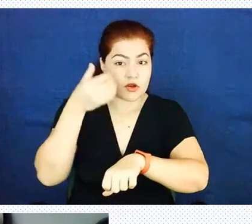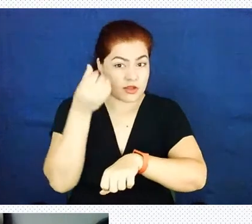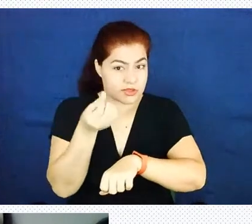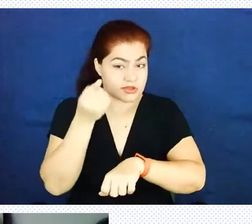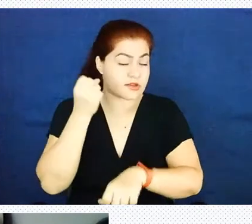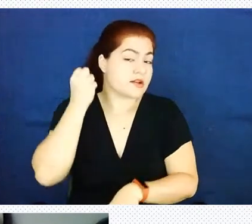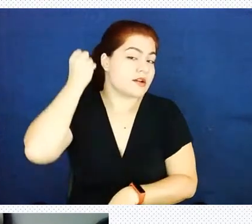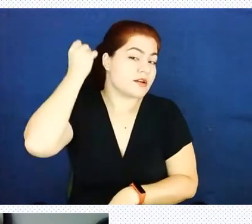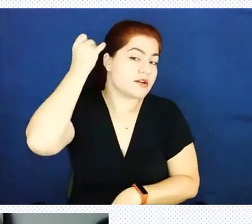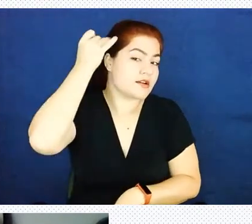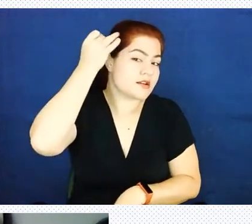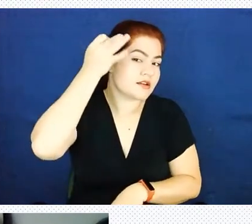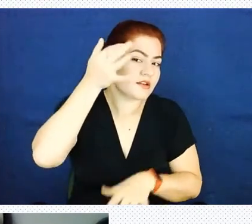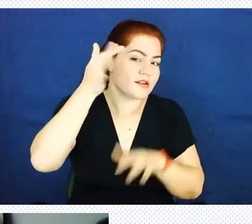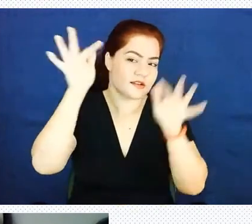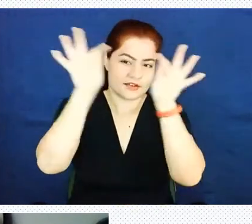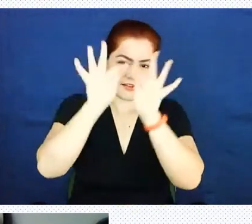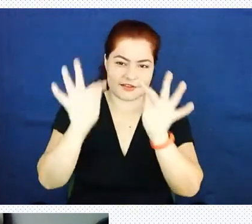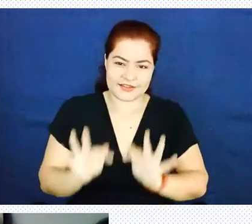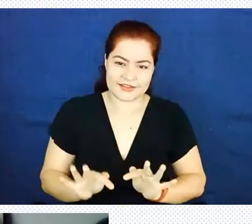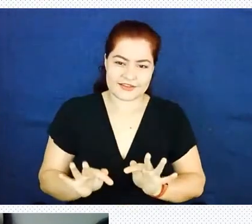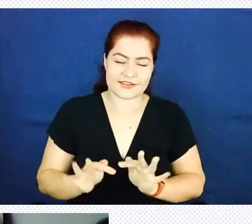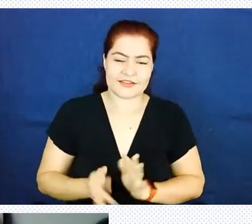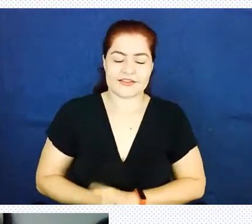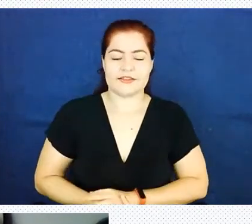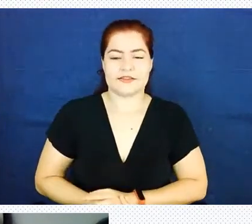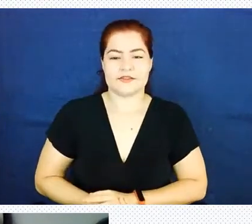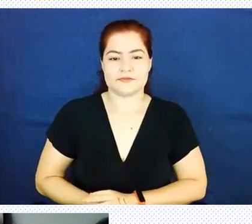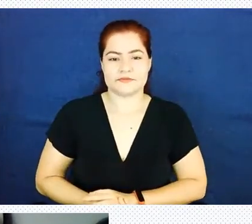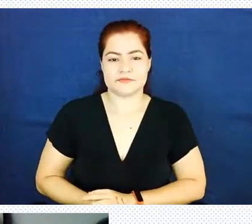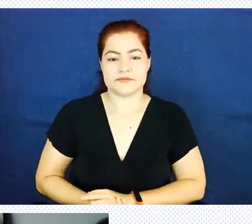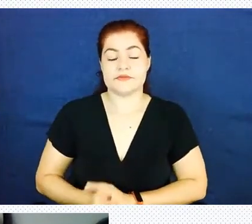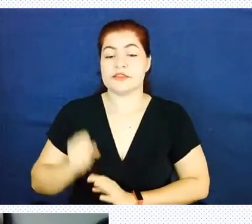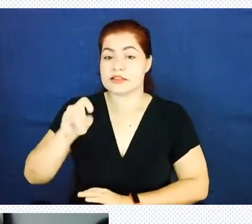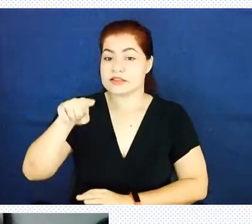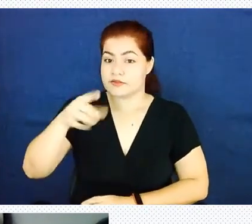programa Pro Dia Nascer Feliz. E se